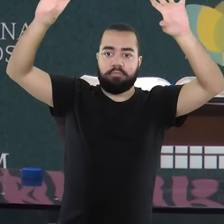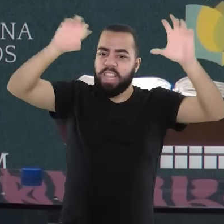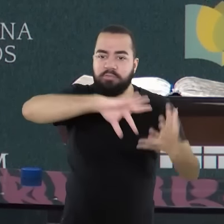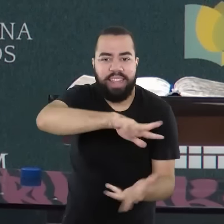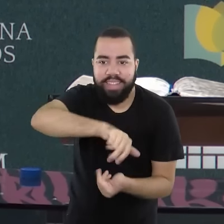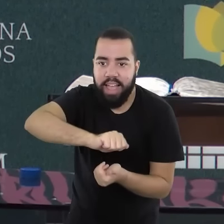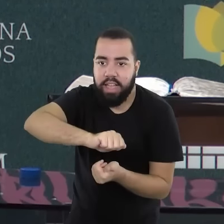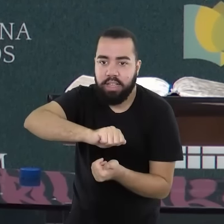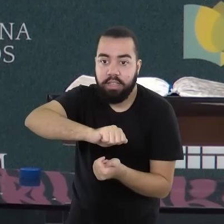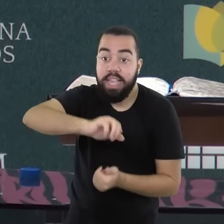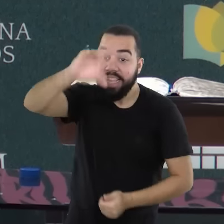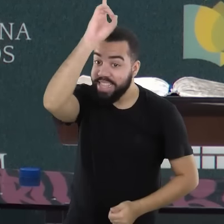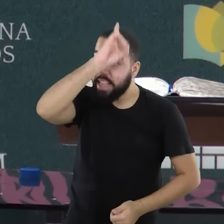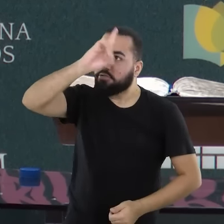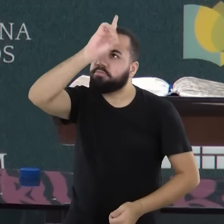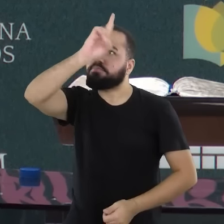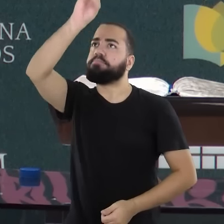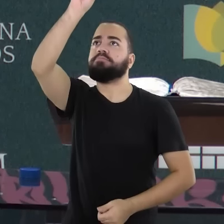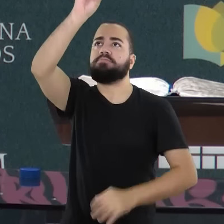Eu ouvirei do templo.